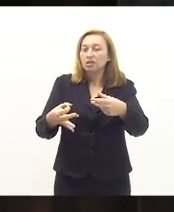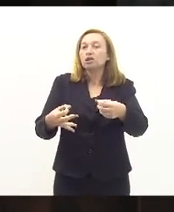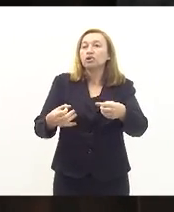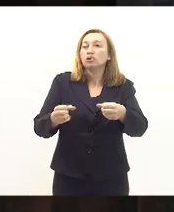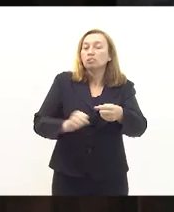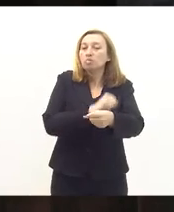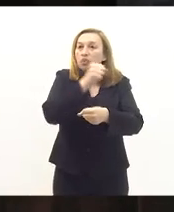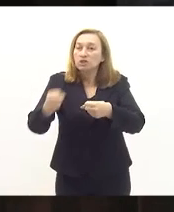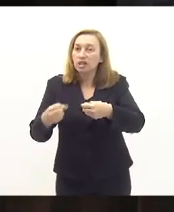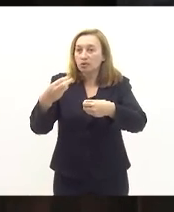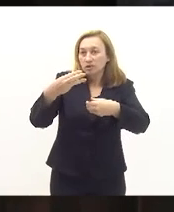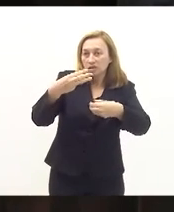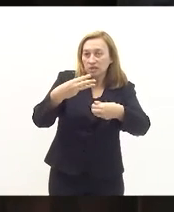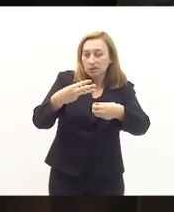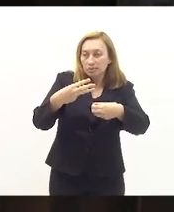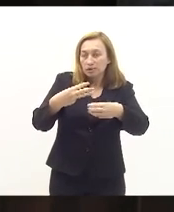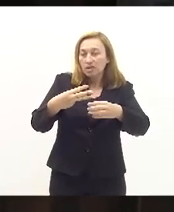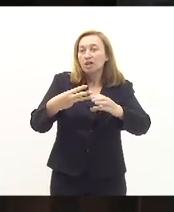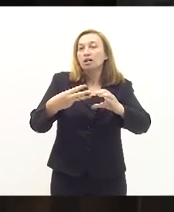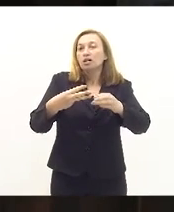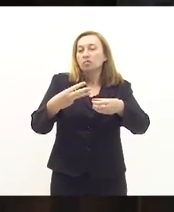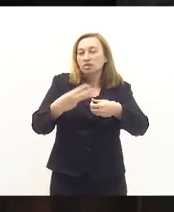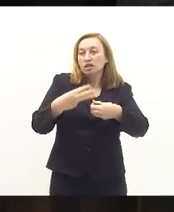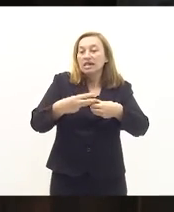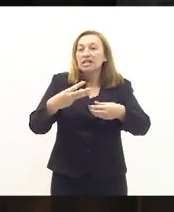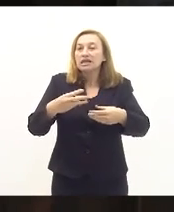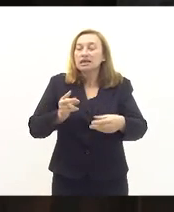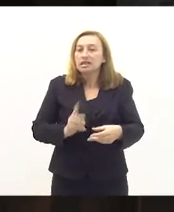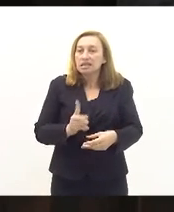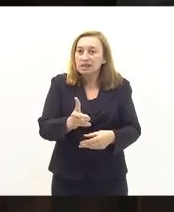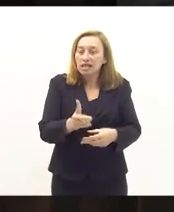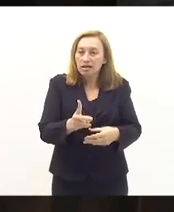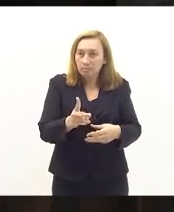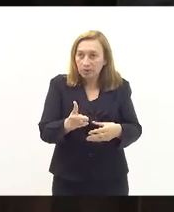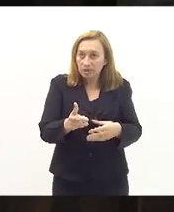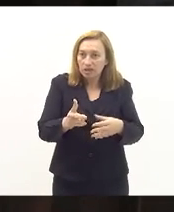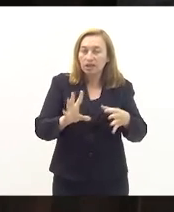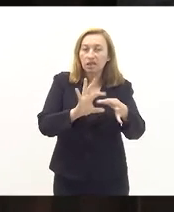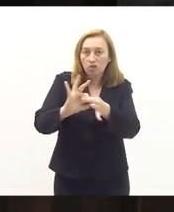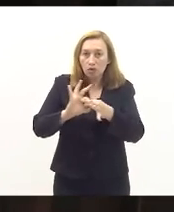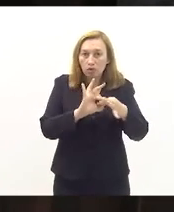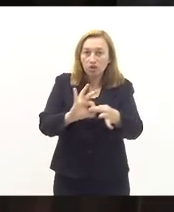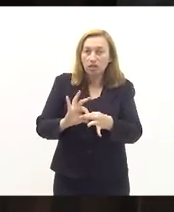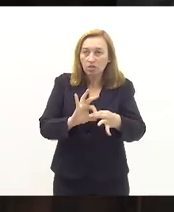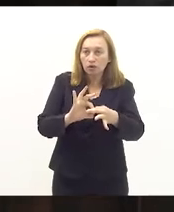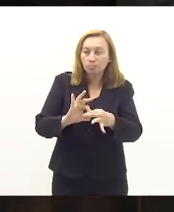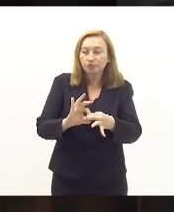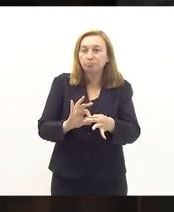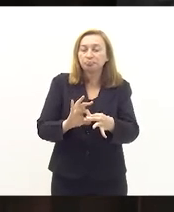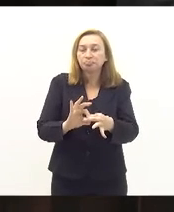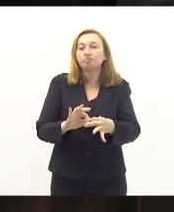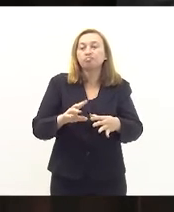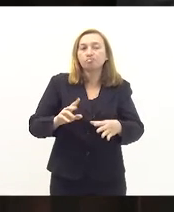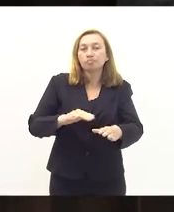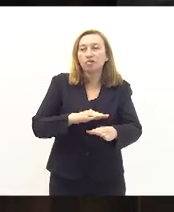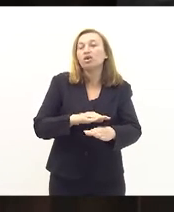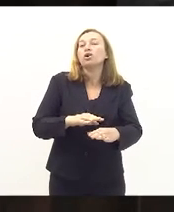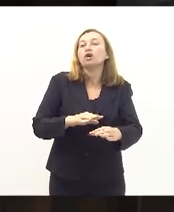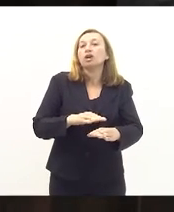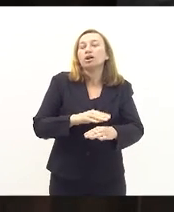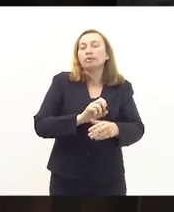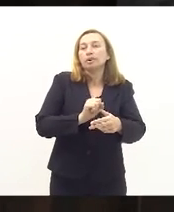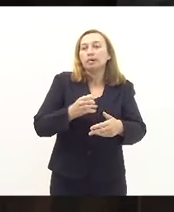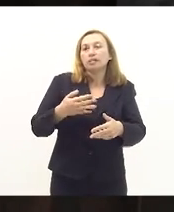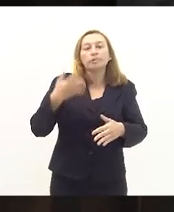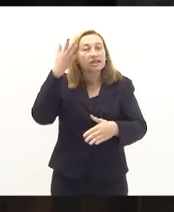discussões todas as demandas todas as mensagens que o Executivo envia à Câmara Municipal a